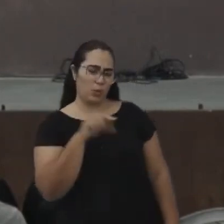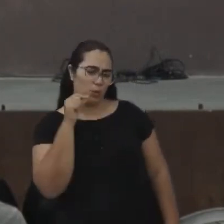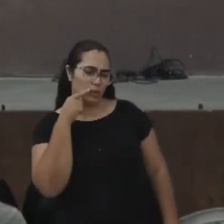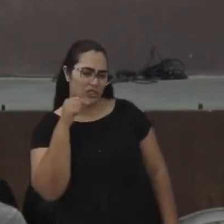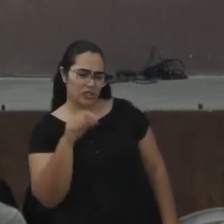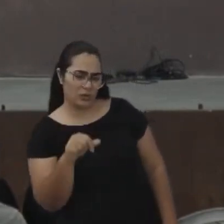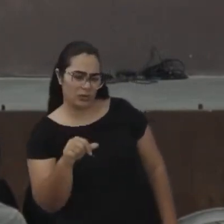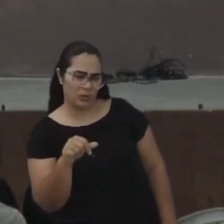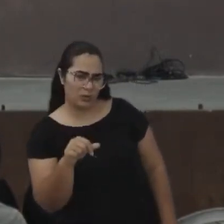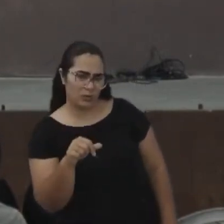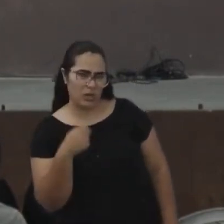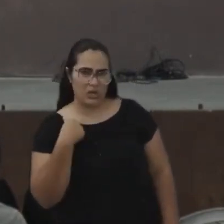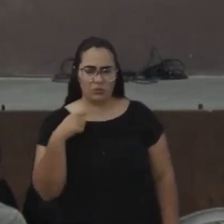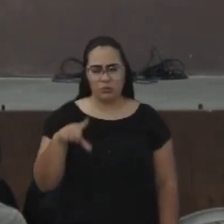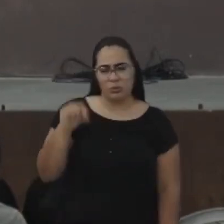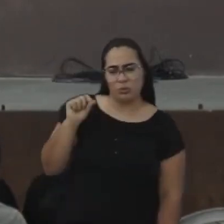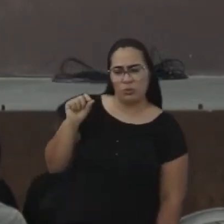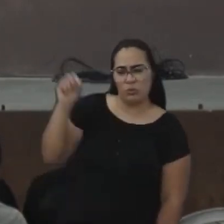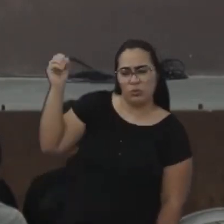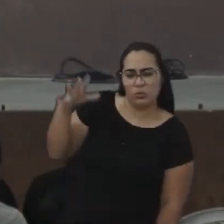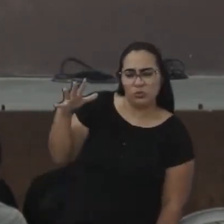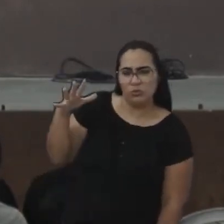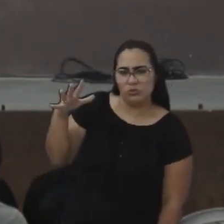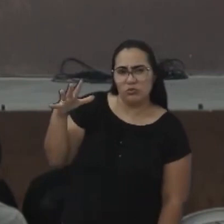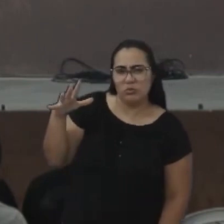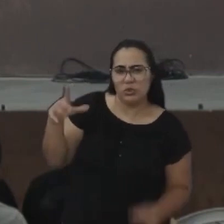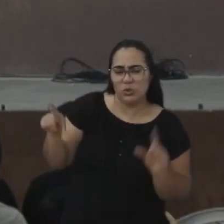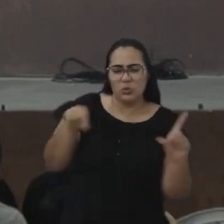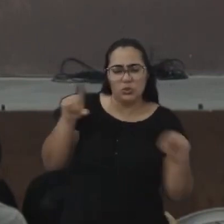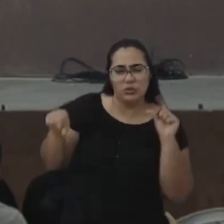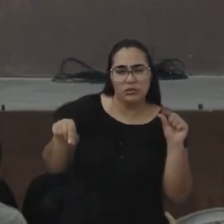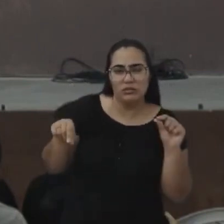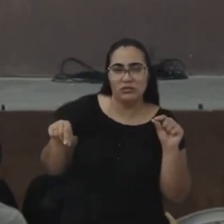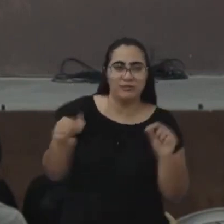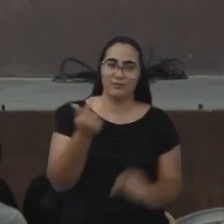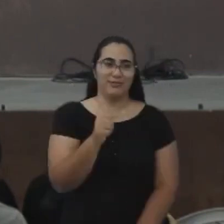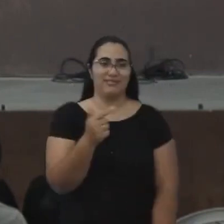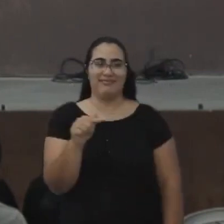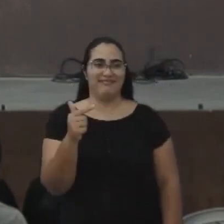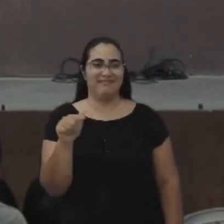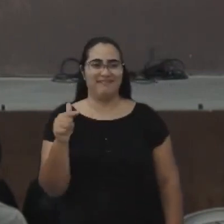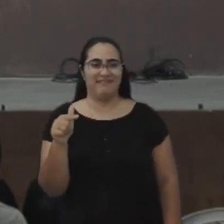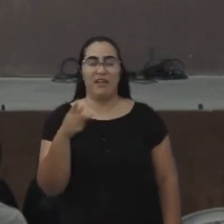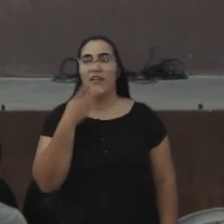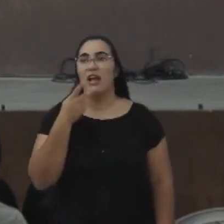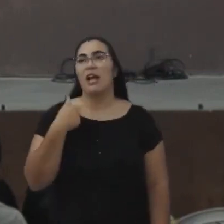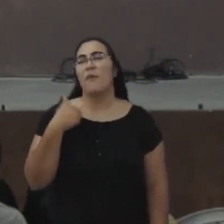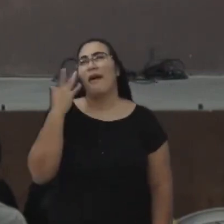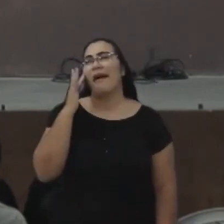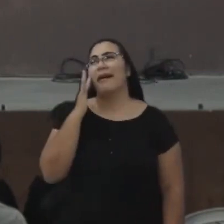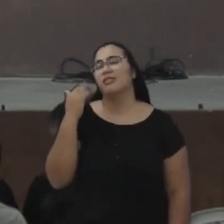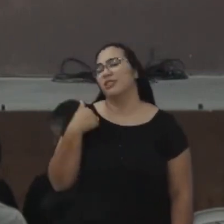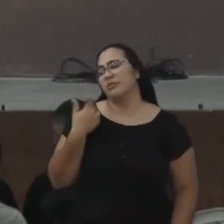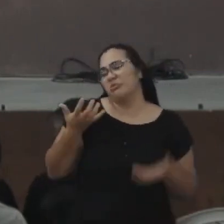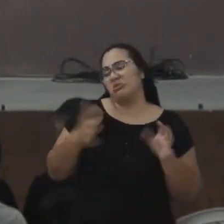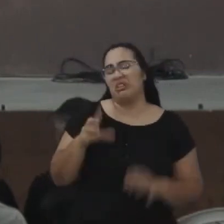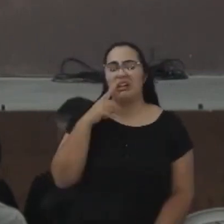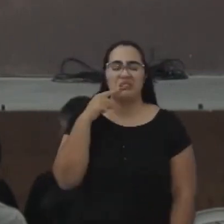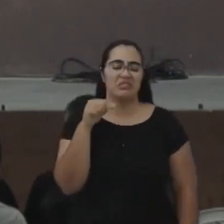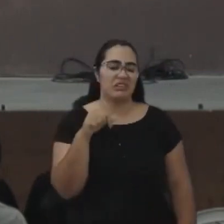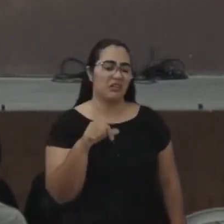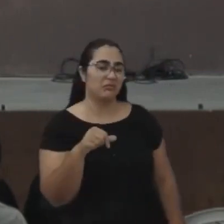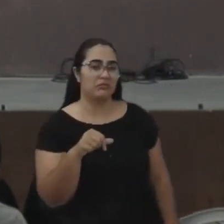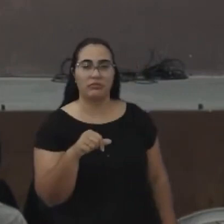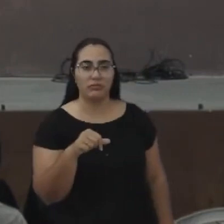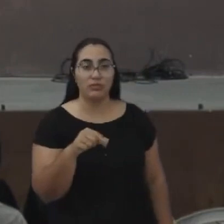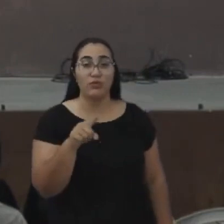cristão. Não há opção para você dizer assim, eu acho que eu não vou ser sal, não. Você